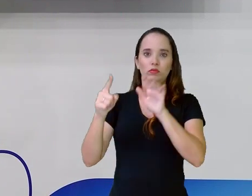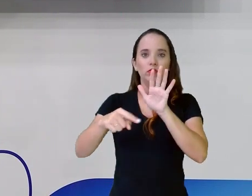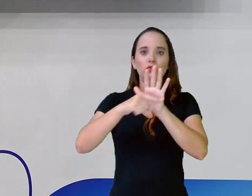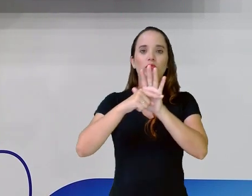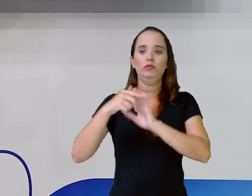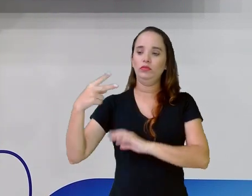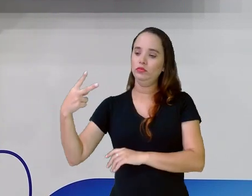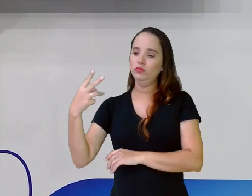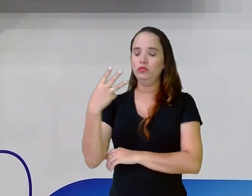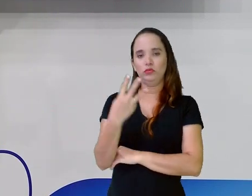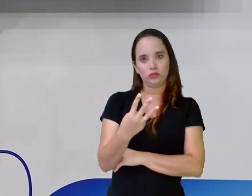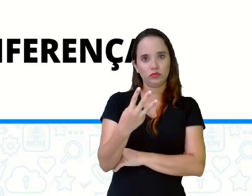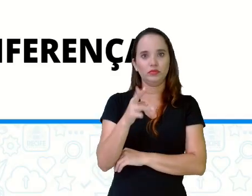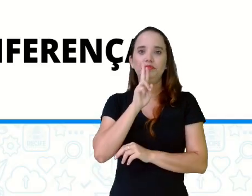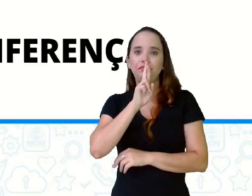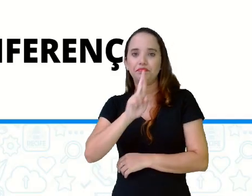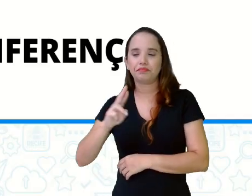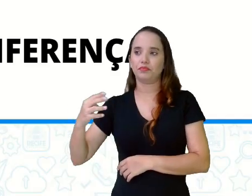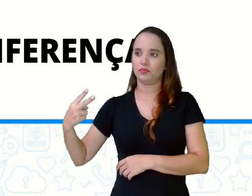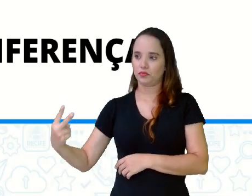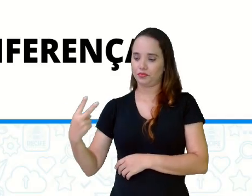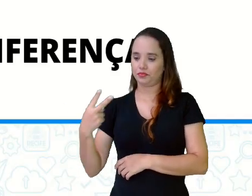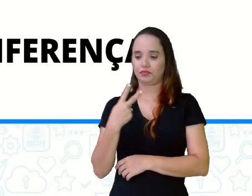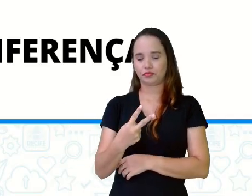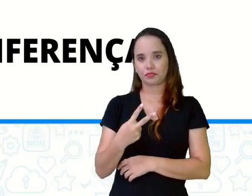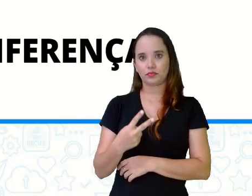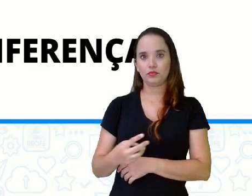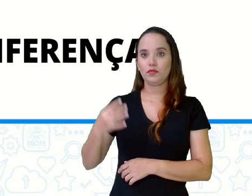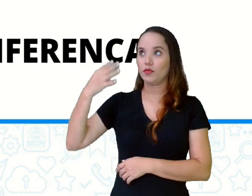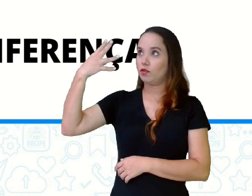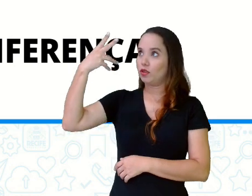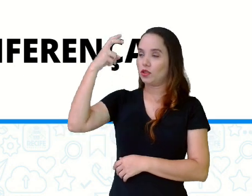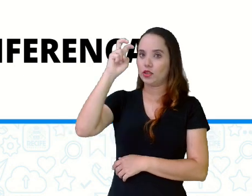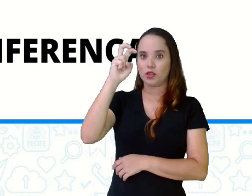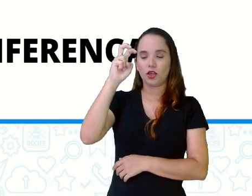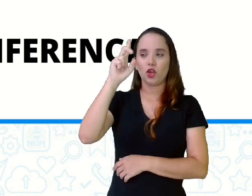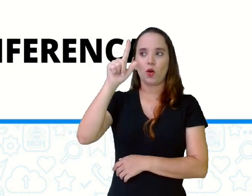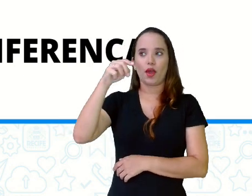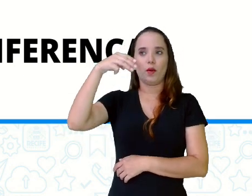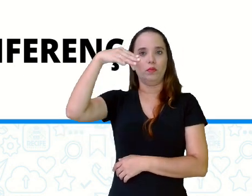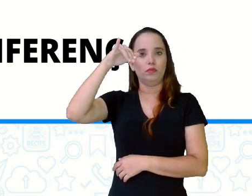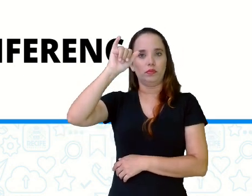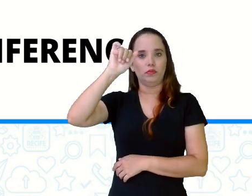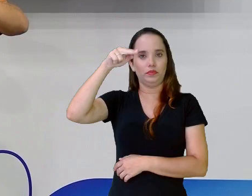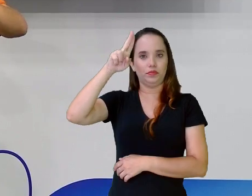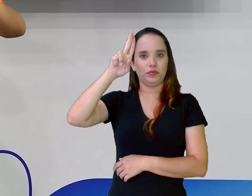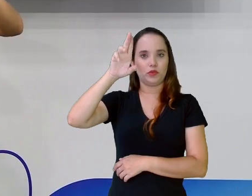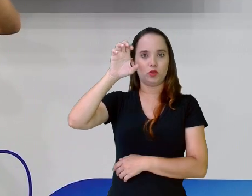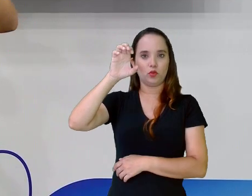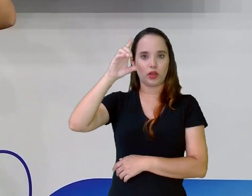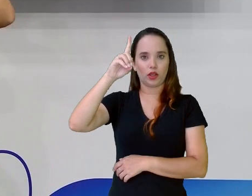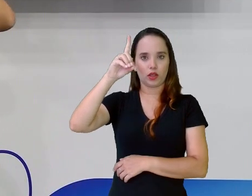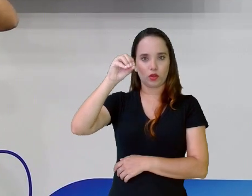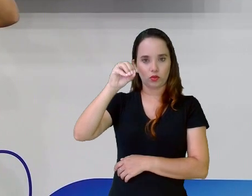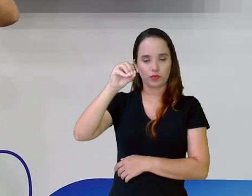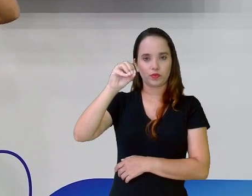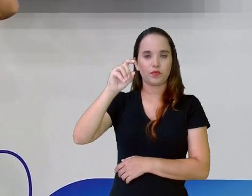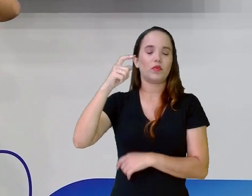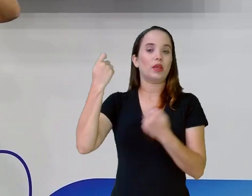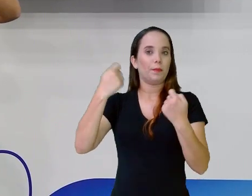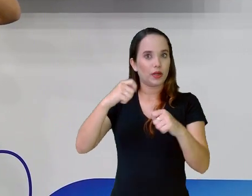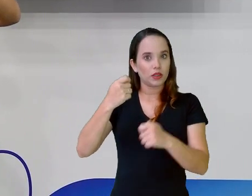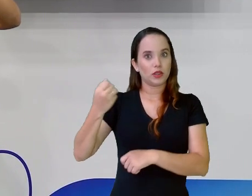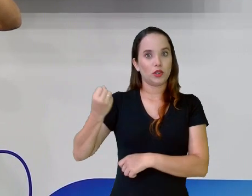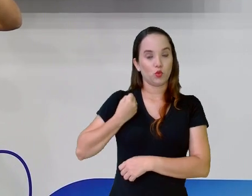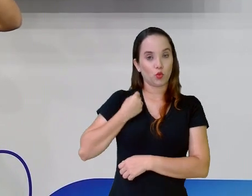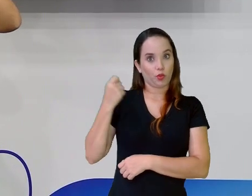o resultado será 22. 45 é o minuendo. Lembra daquele número que eu disse para vocês, que tem que ser o